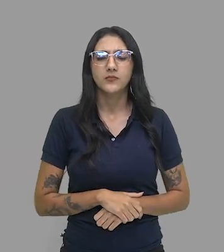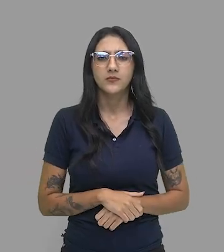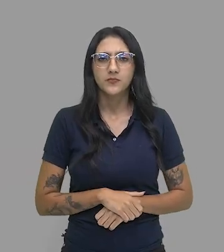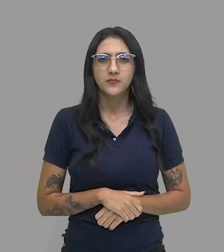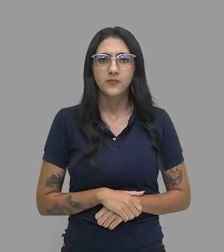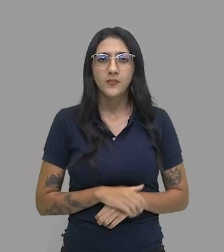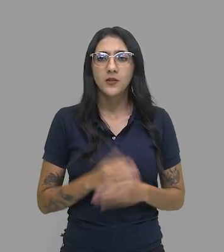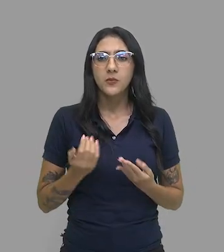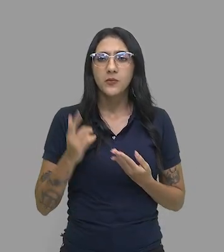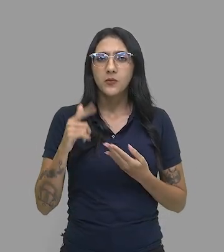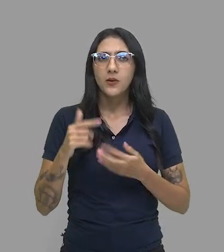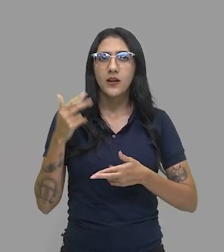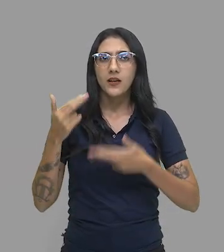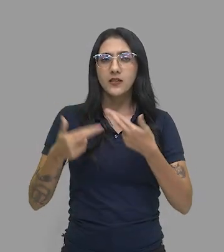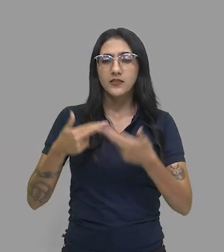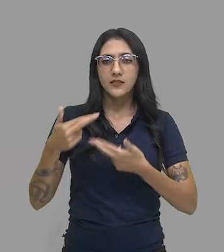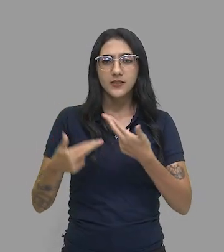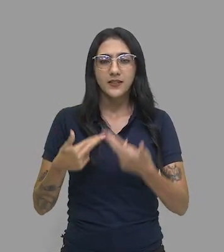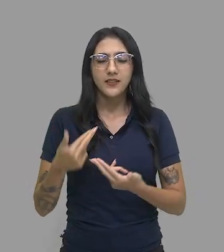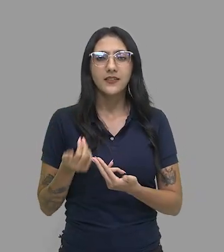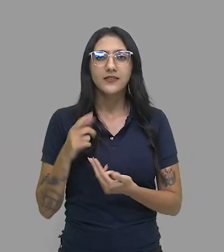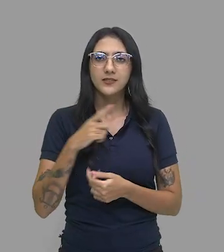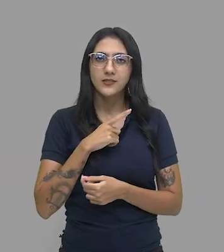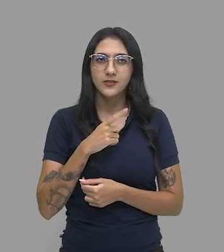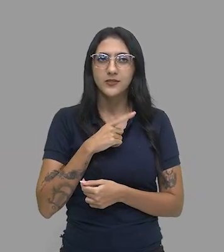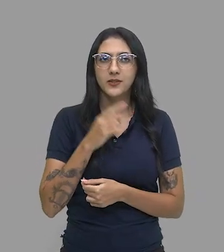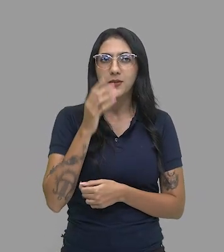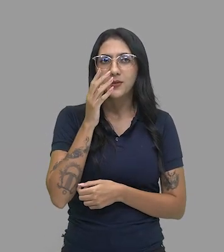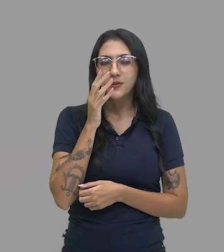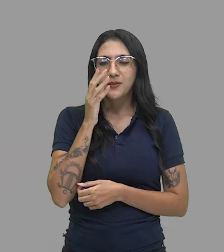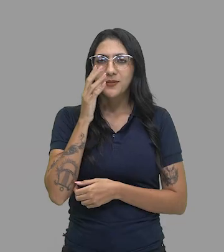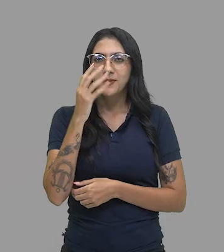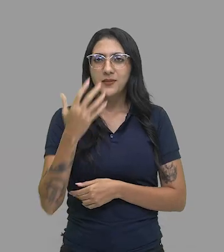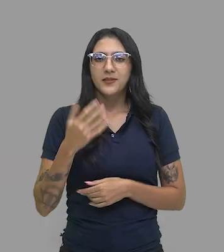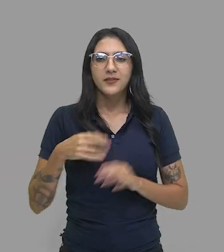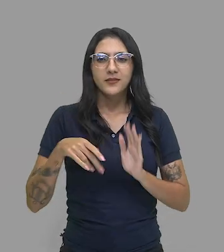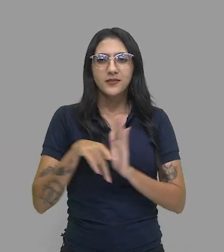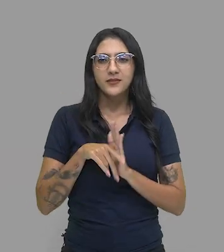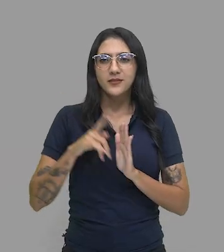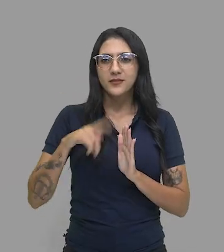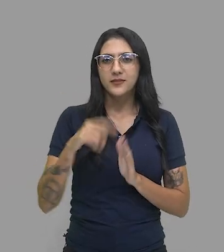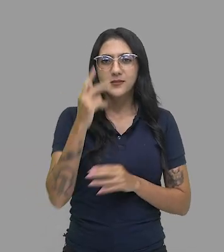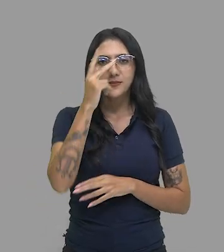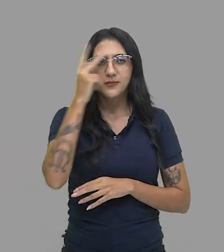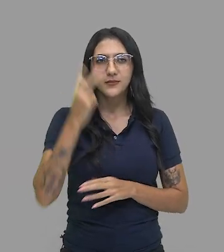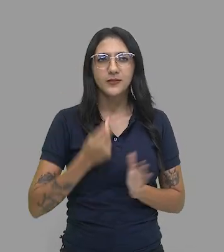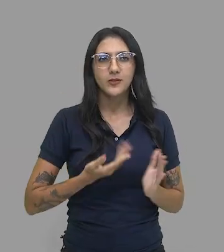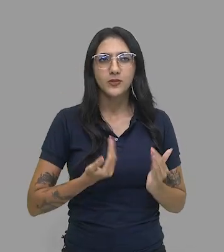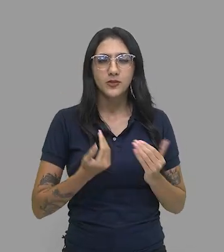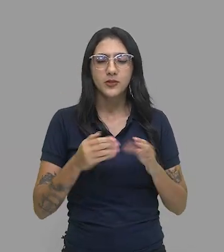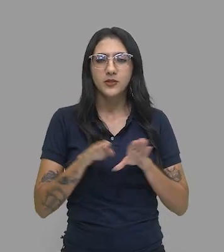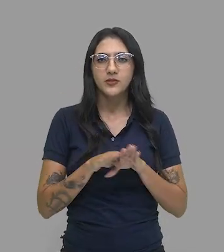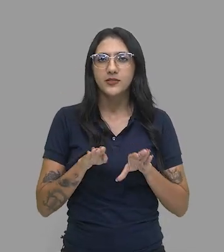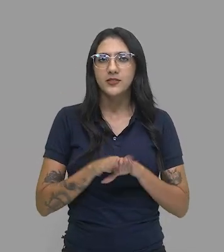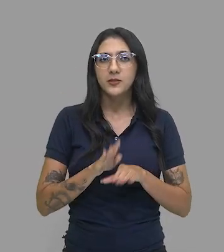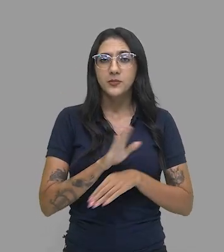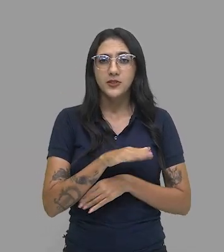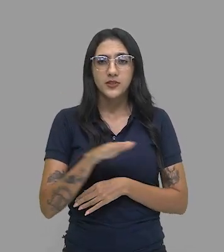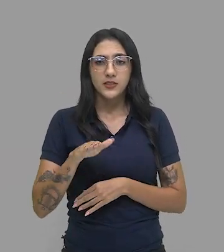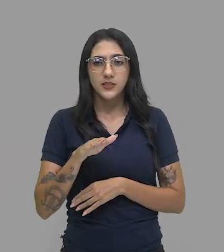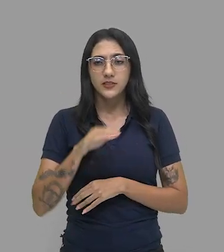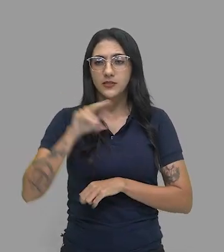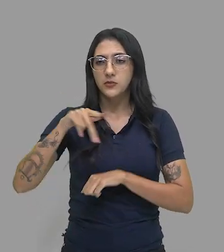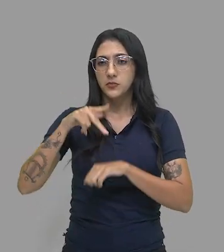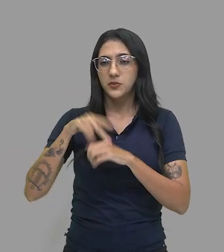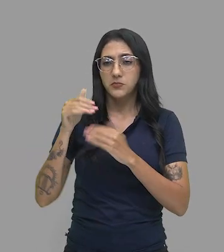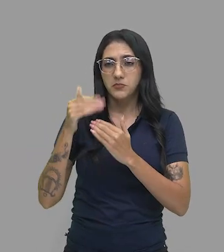a reciclagem que é realizada por jovens e crianças na China.